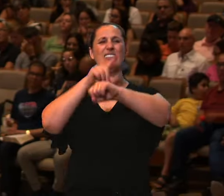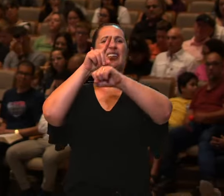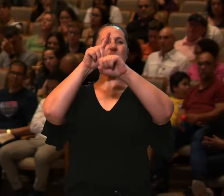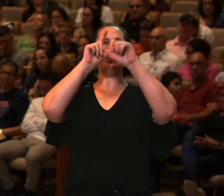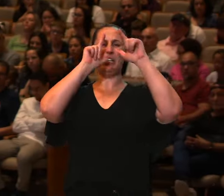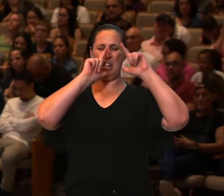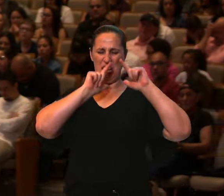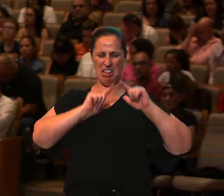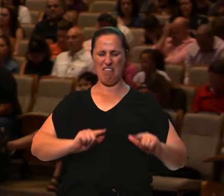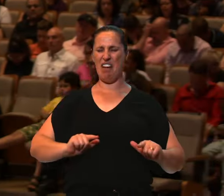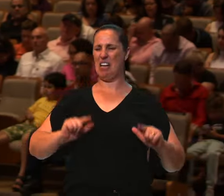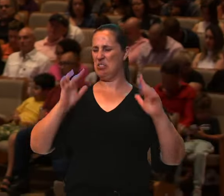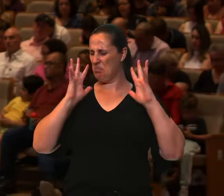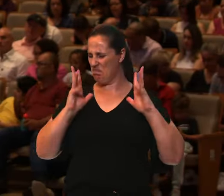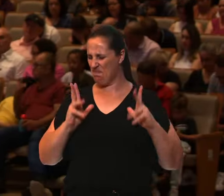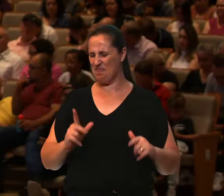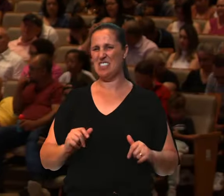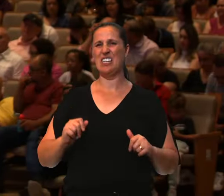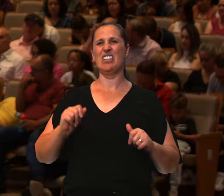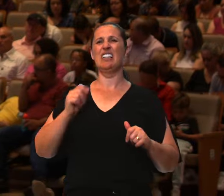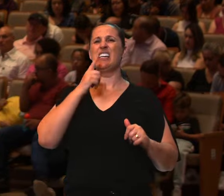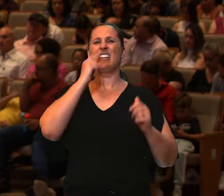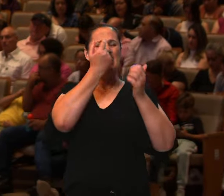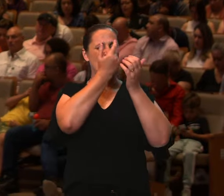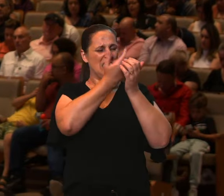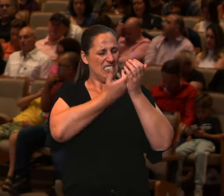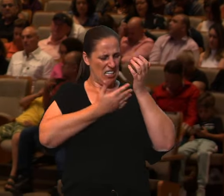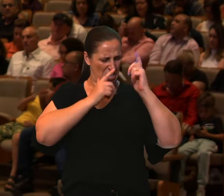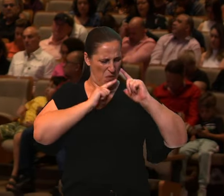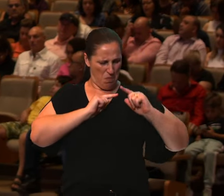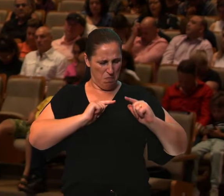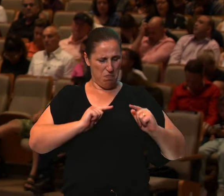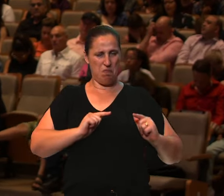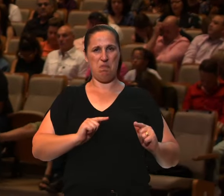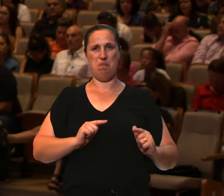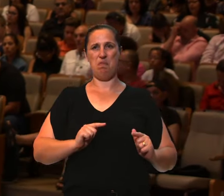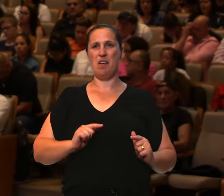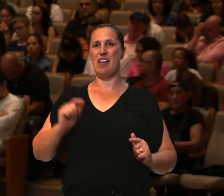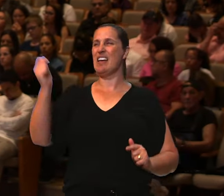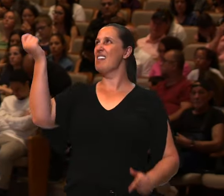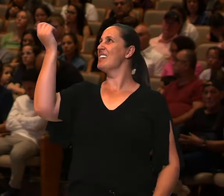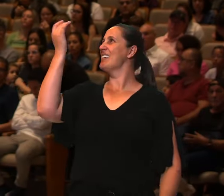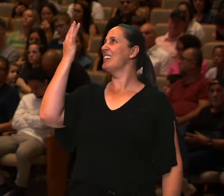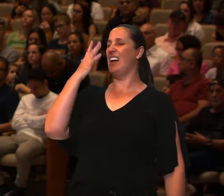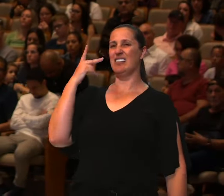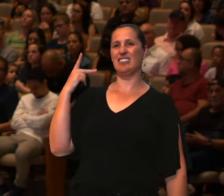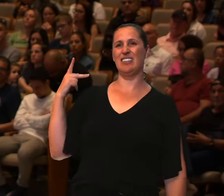lavado no sangue de Jesus Esso é graça dele